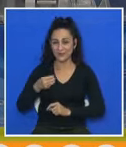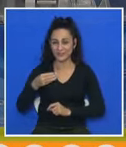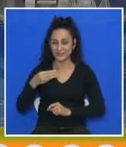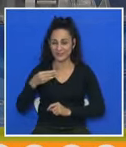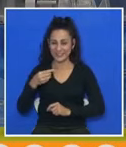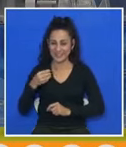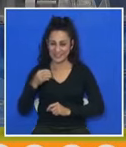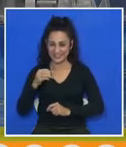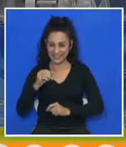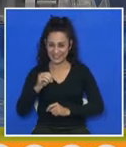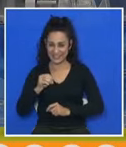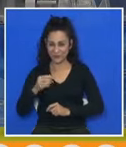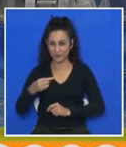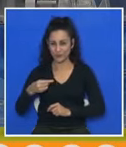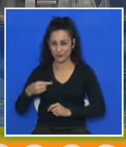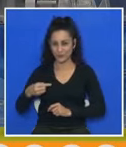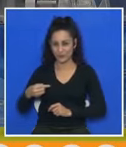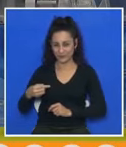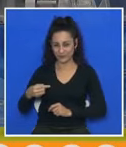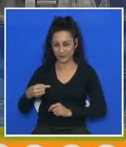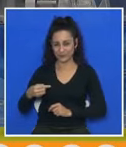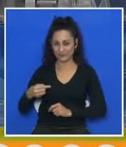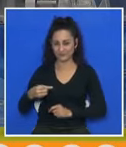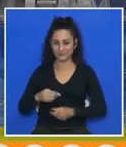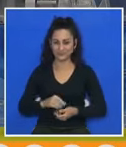01. Vermelha, 01.